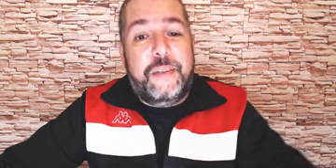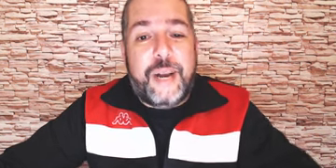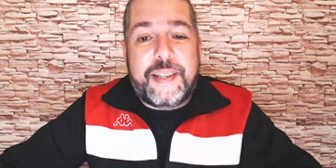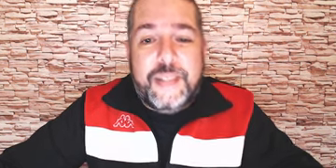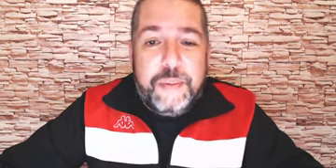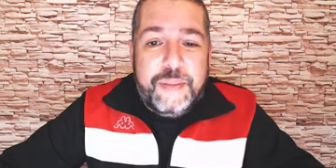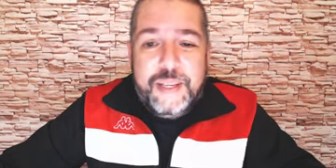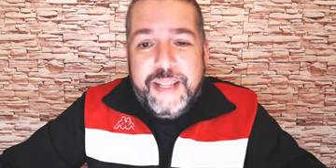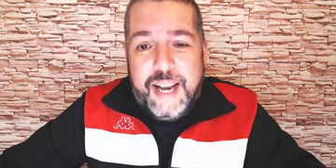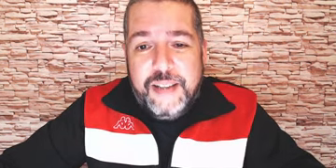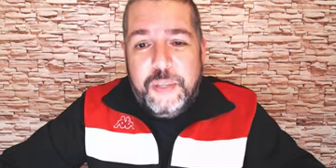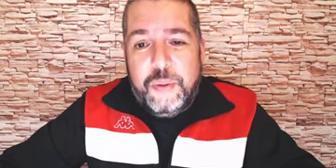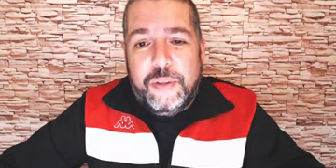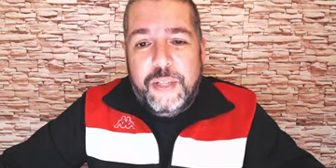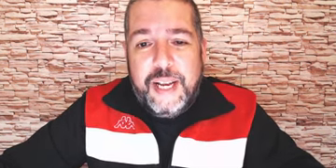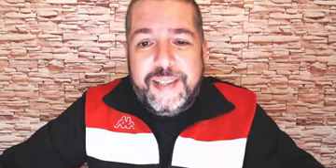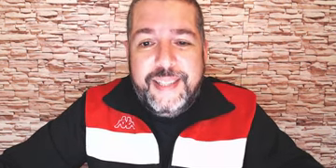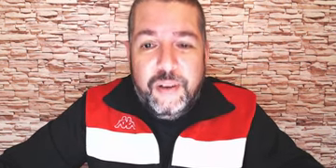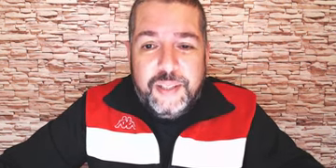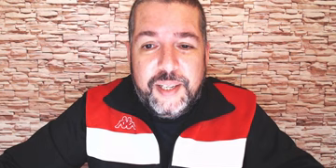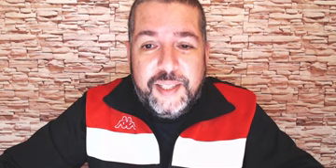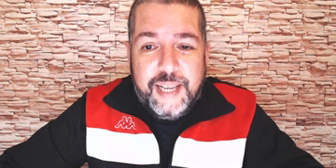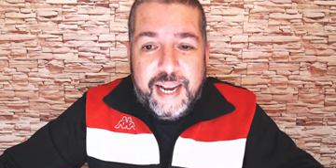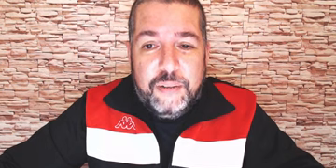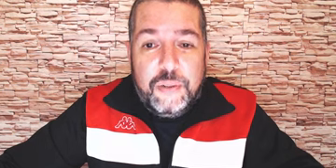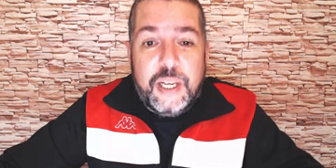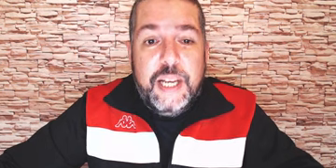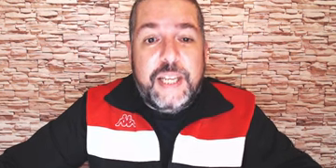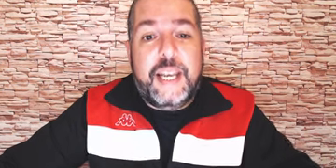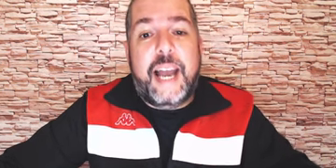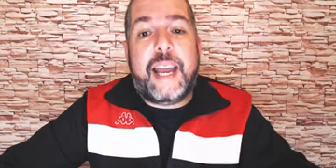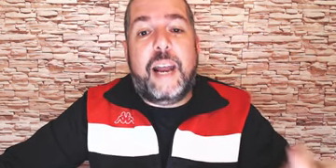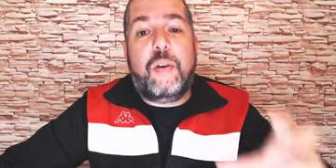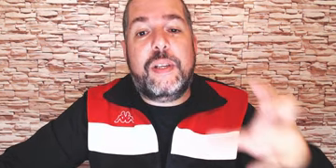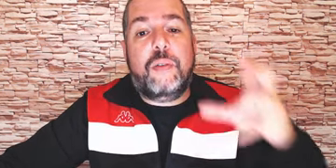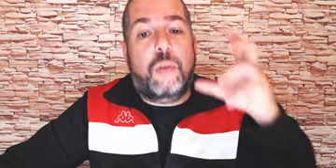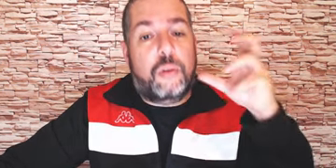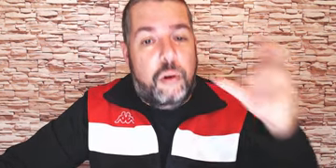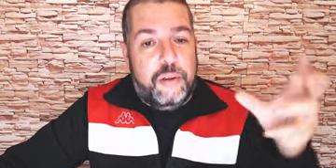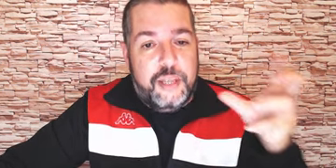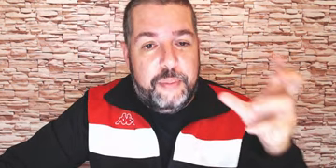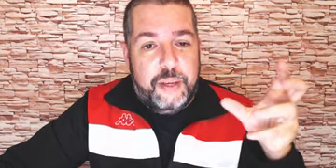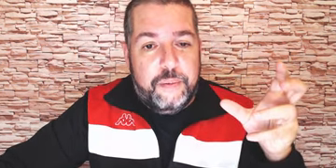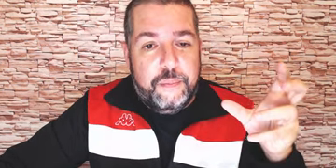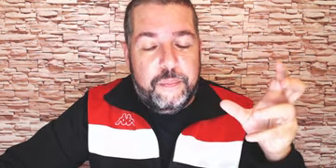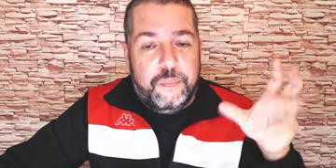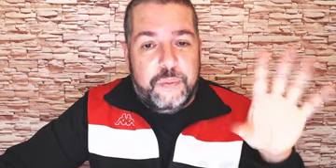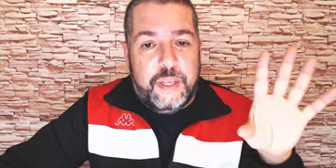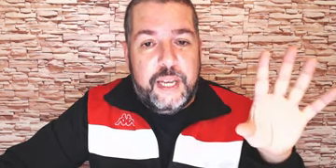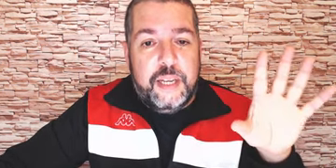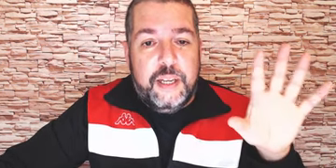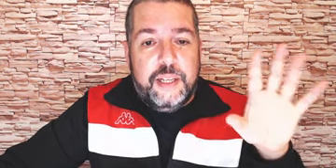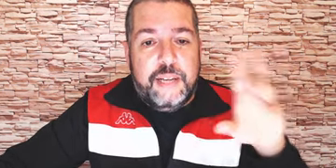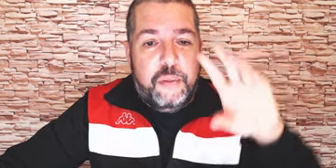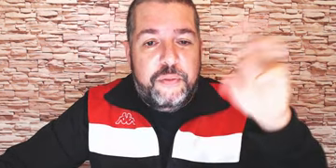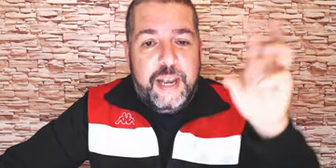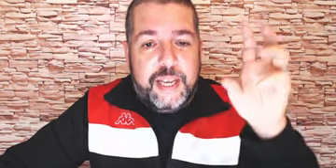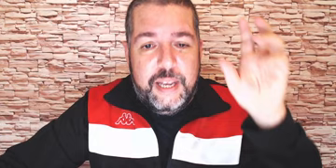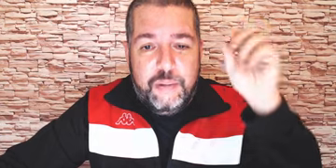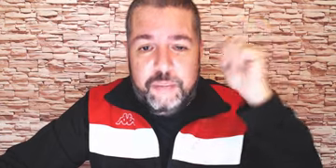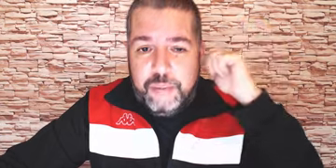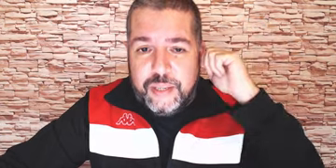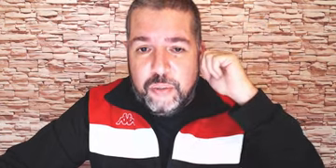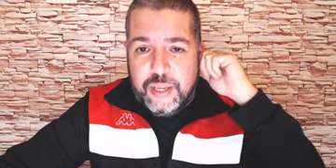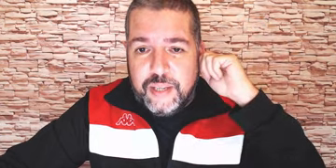A revogação da possibilidade de profissionais não licenciados, que é aquela coisa do notório saber, né? Então vamos ver